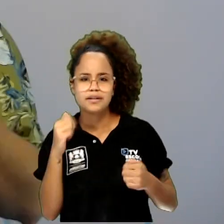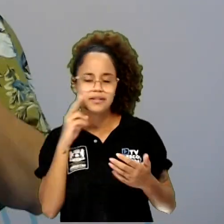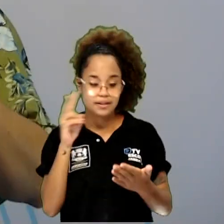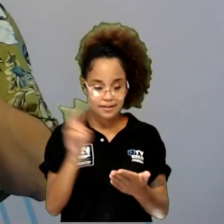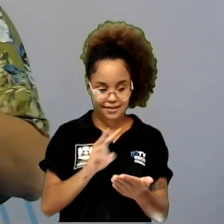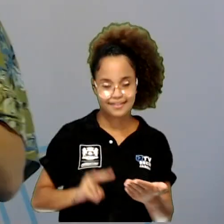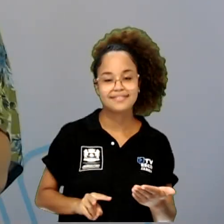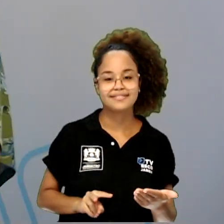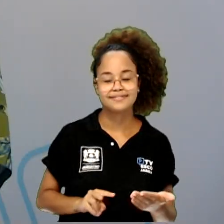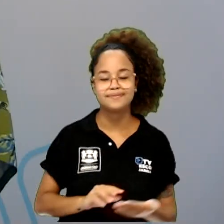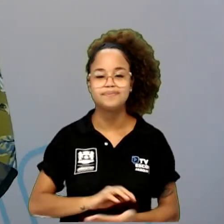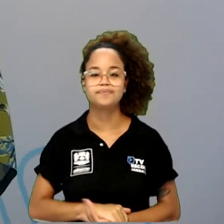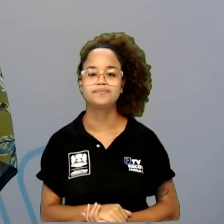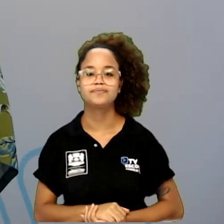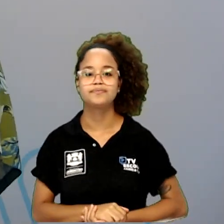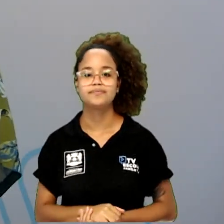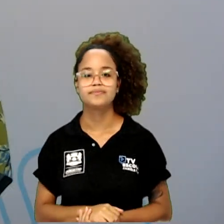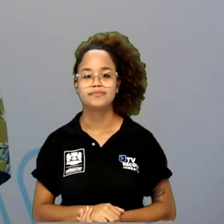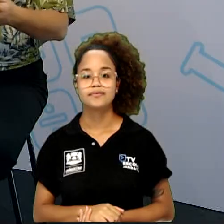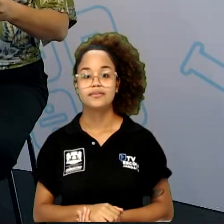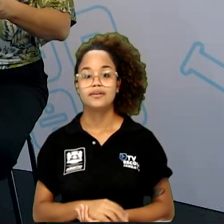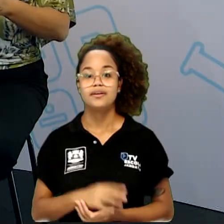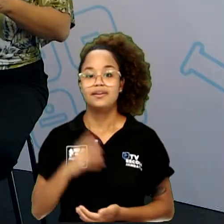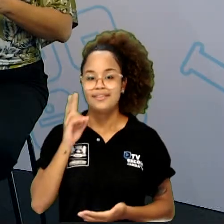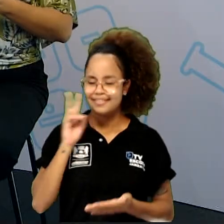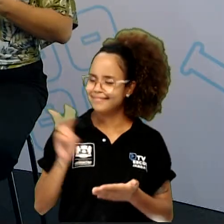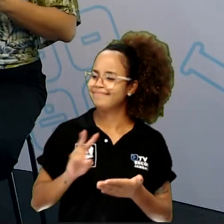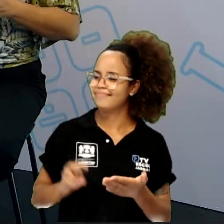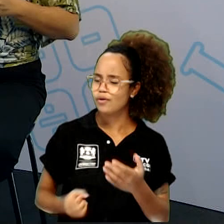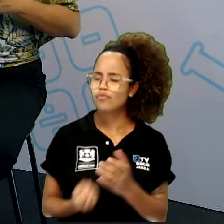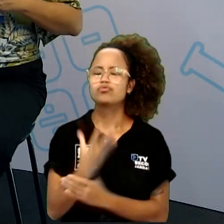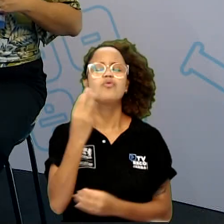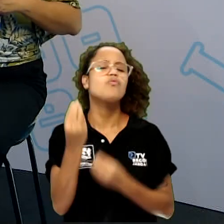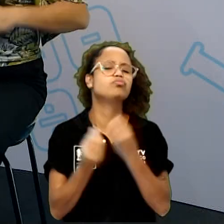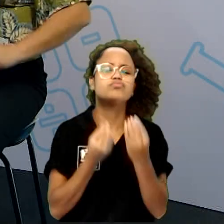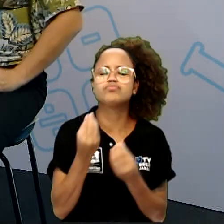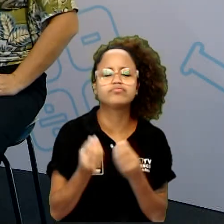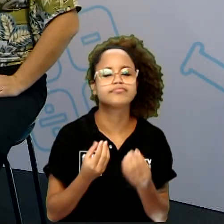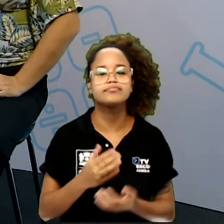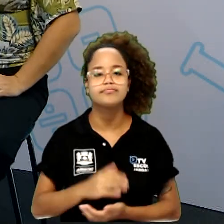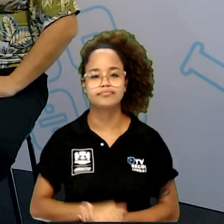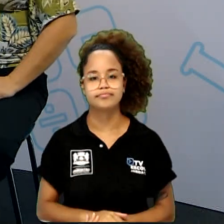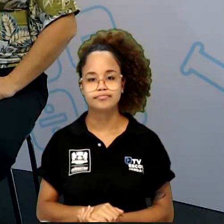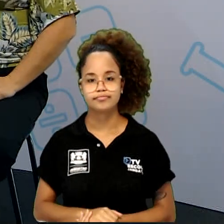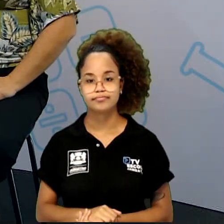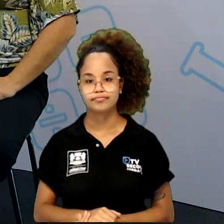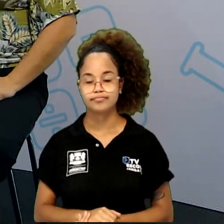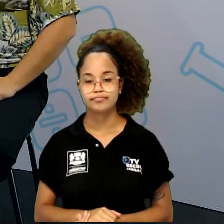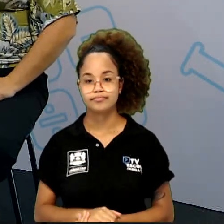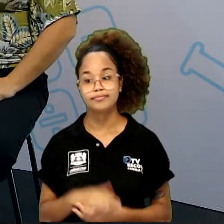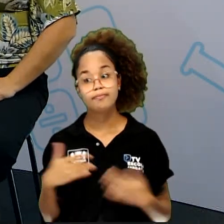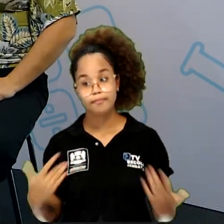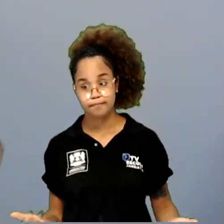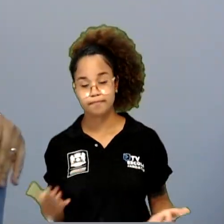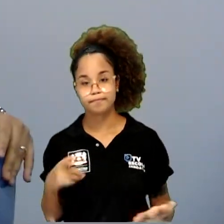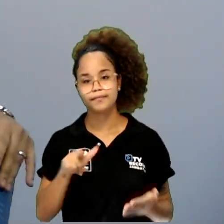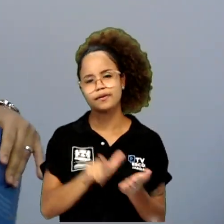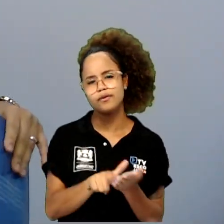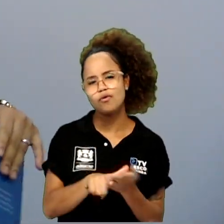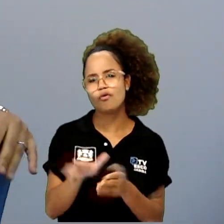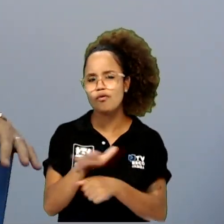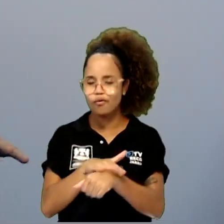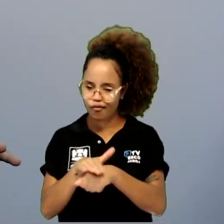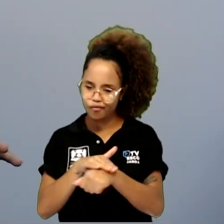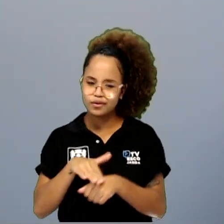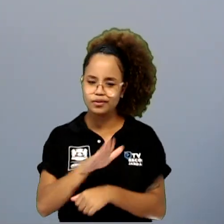livro aqui. Leila, esse livro surgiu de onde? Conte aí para gente. Olha, esse livro, quando a gente conversa com as crianças,